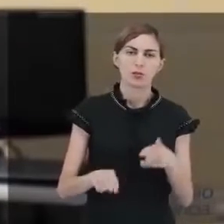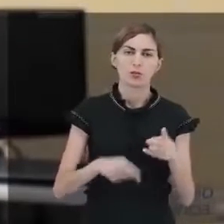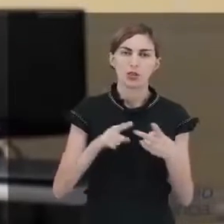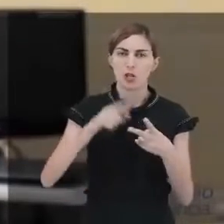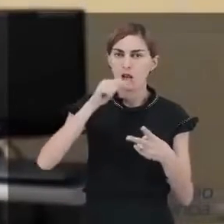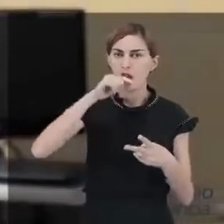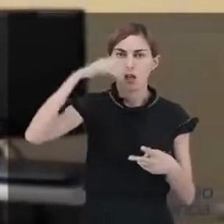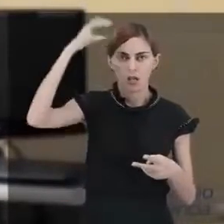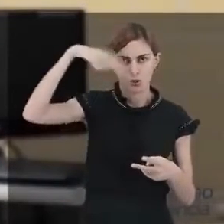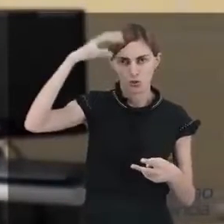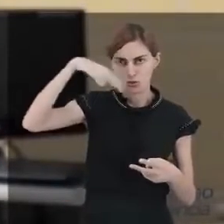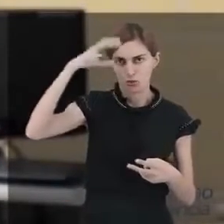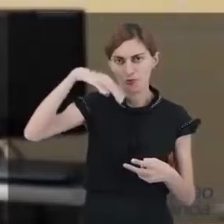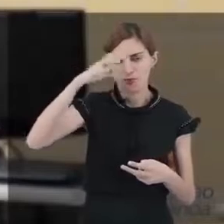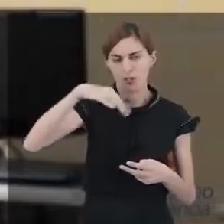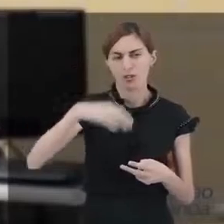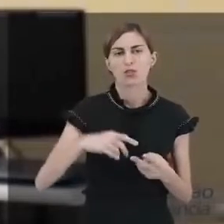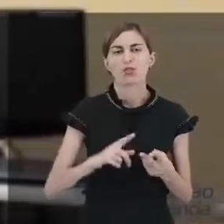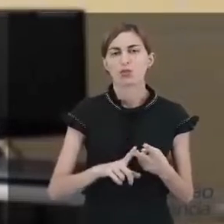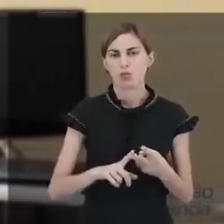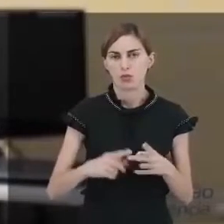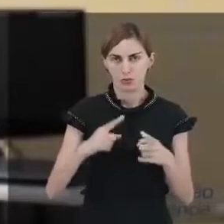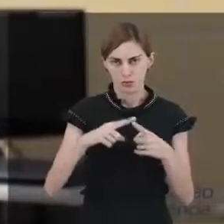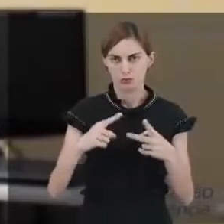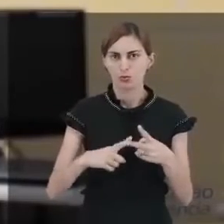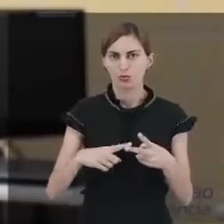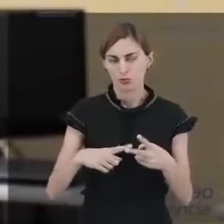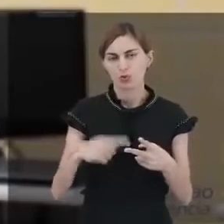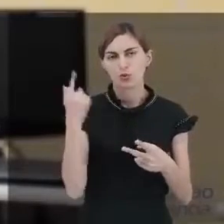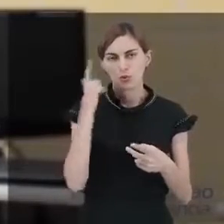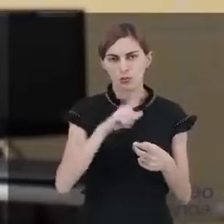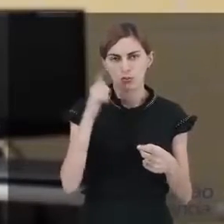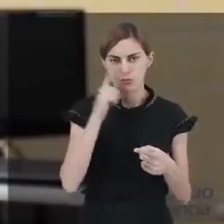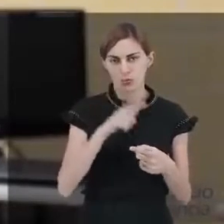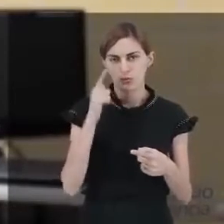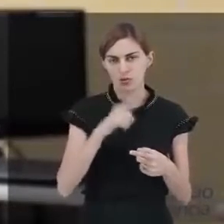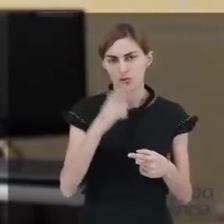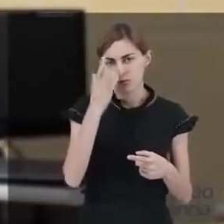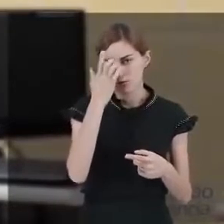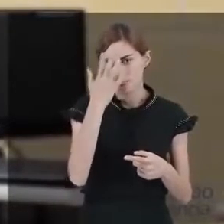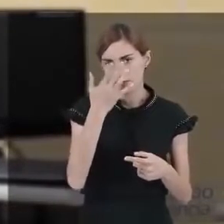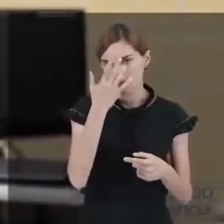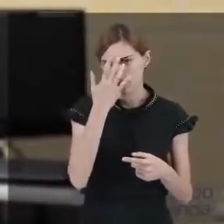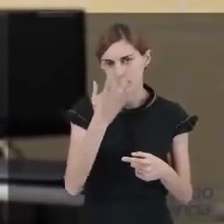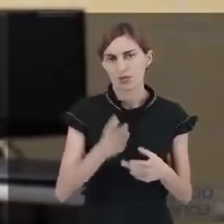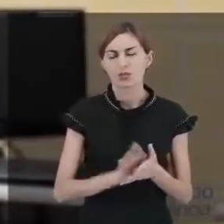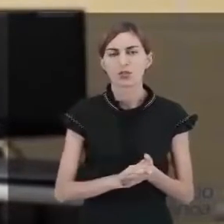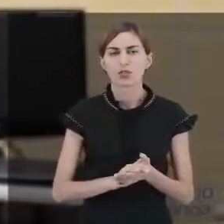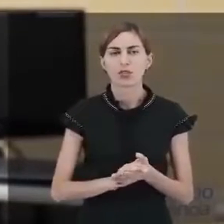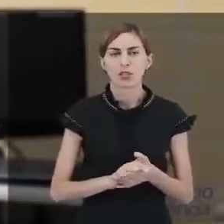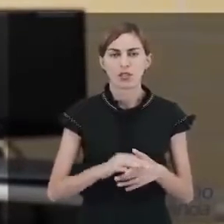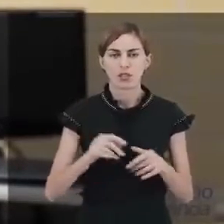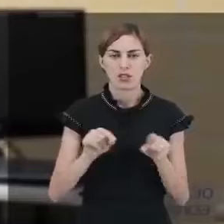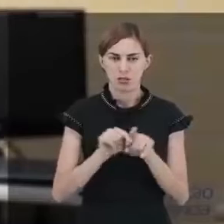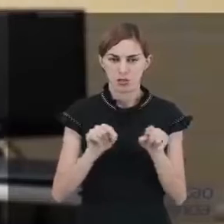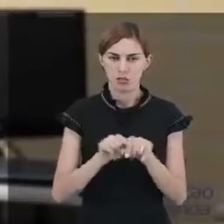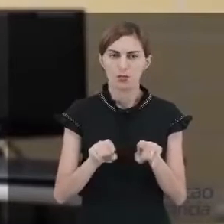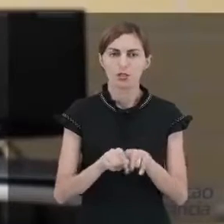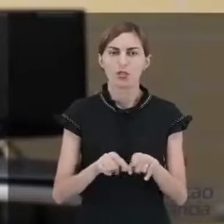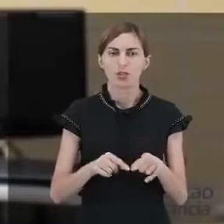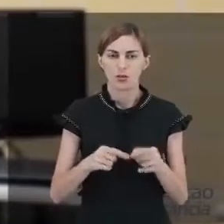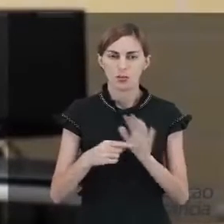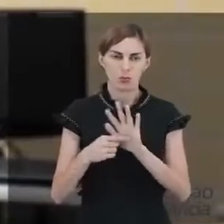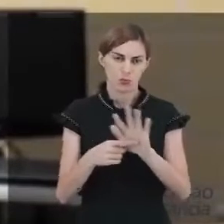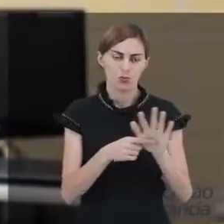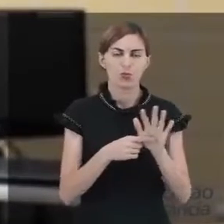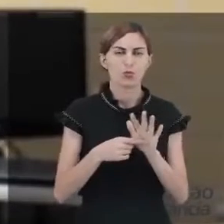chuveiros automáticos, sprinkler, tá? Que são as duas formas que conseguem mais facilmente, ou por emulsify, que é uma